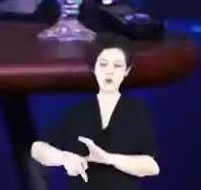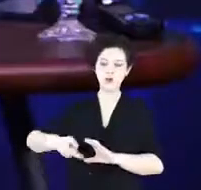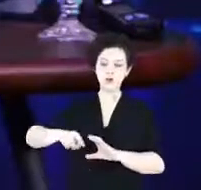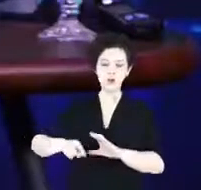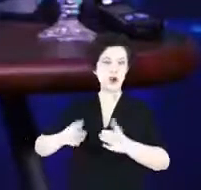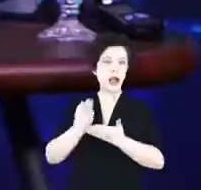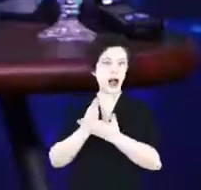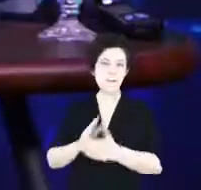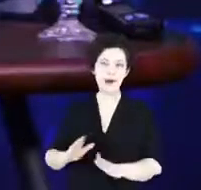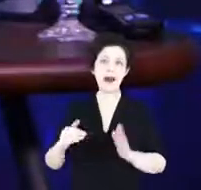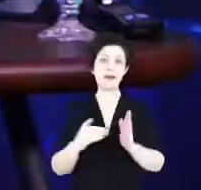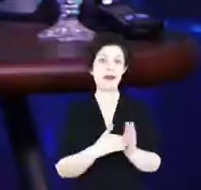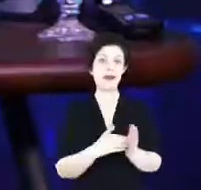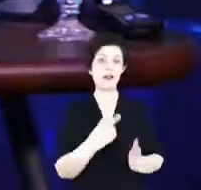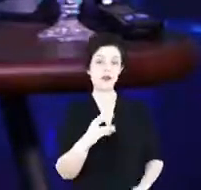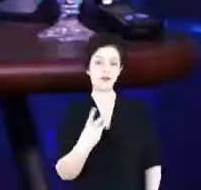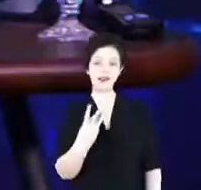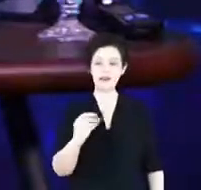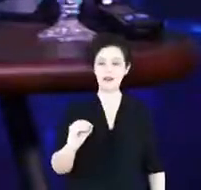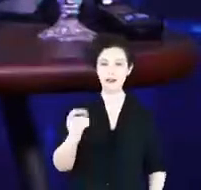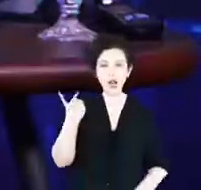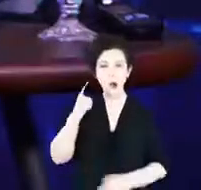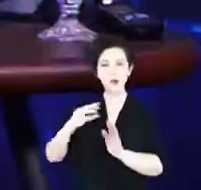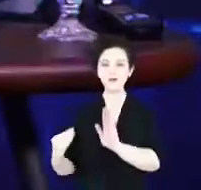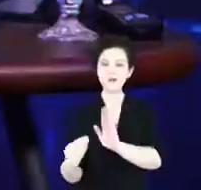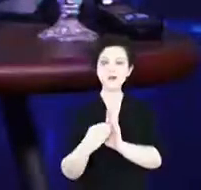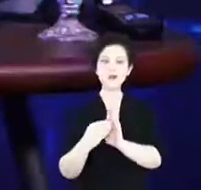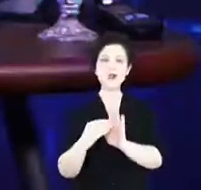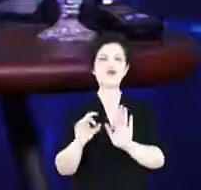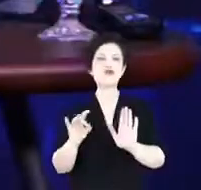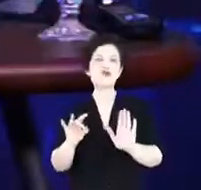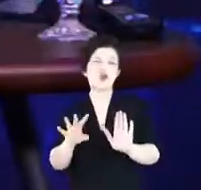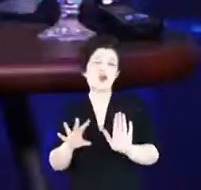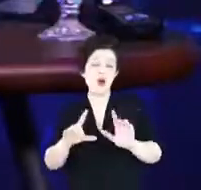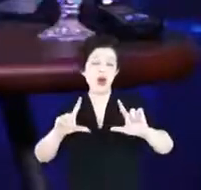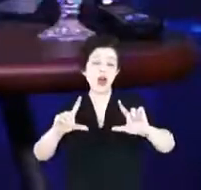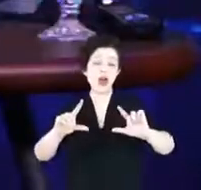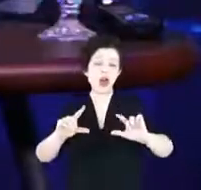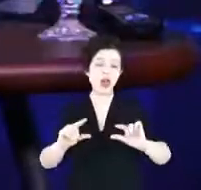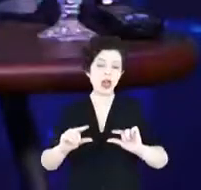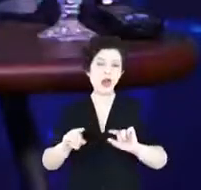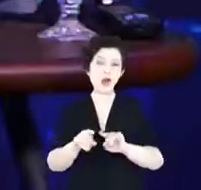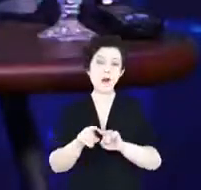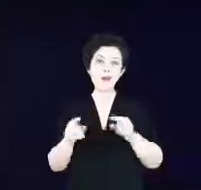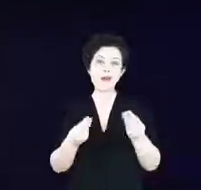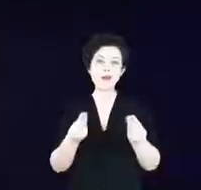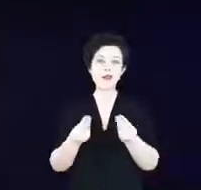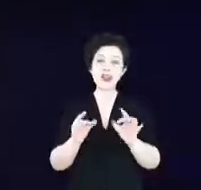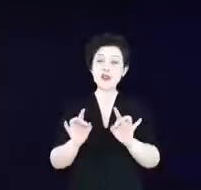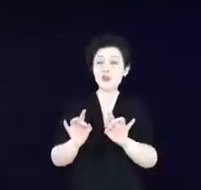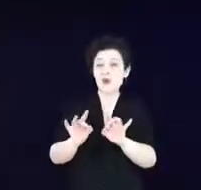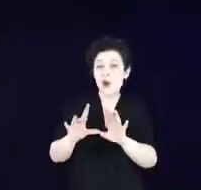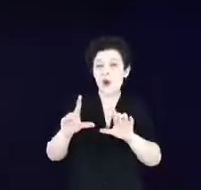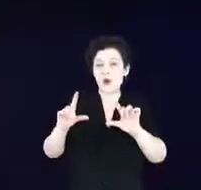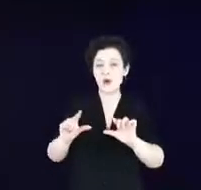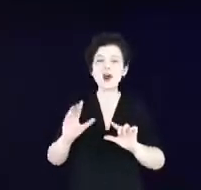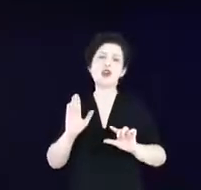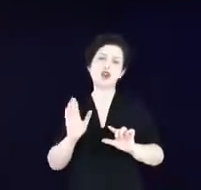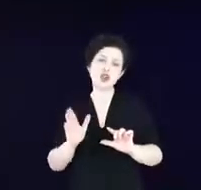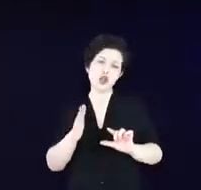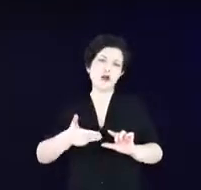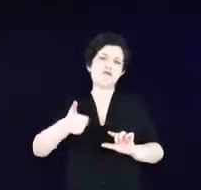até 2030 e conseguiram colocar apenas a redução, mas essa apenas redução já é um